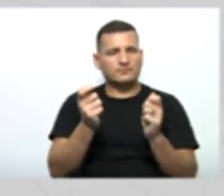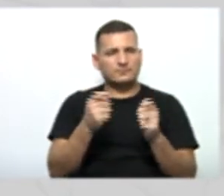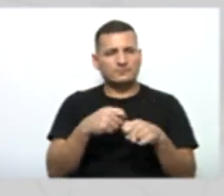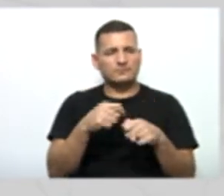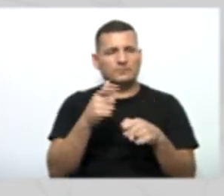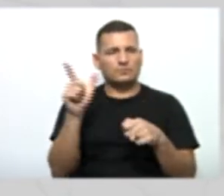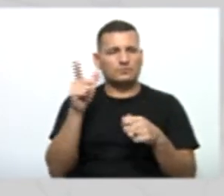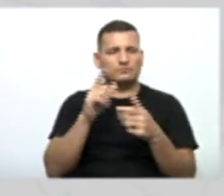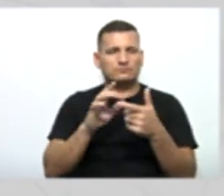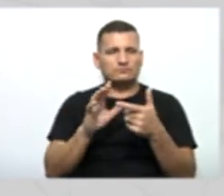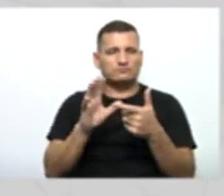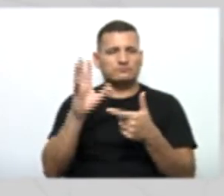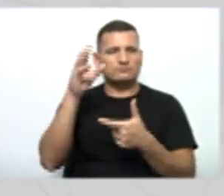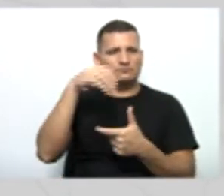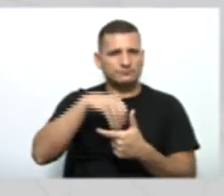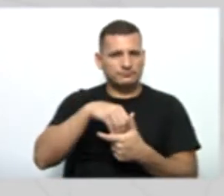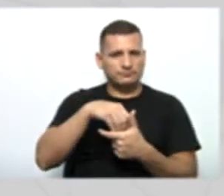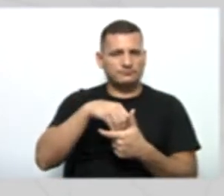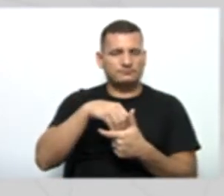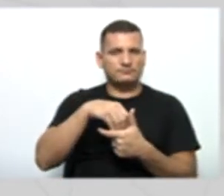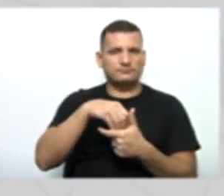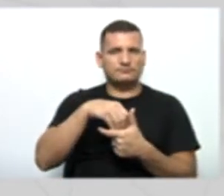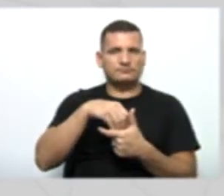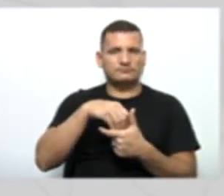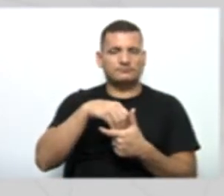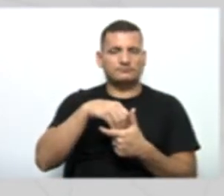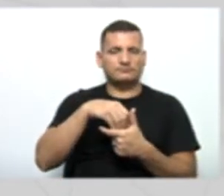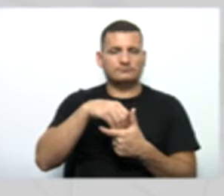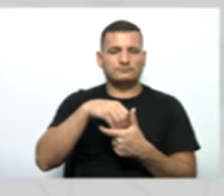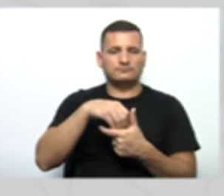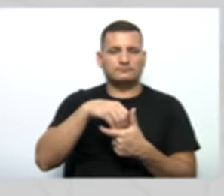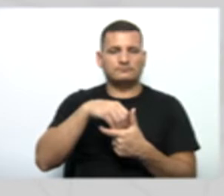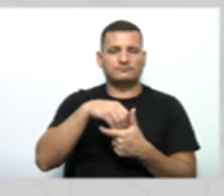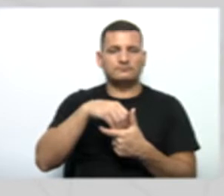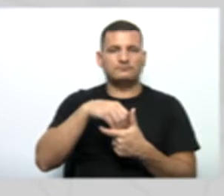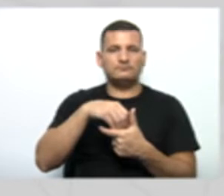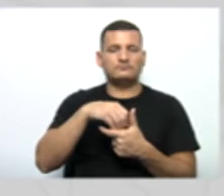um outro, ó? Vejam bem aqui, ó, vamos supor aqui, que aqui seria